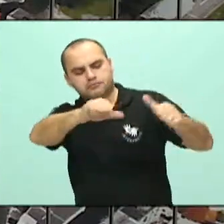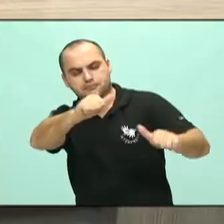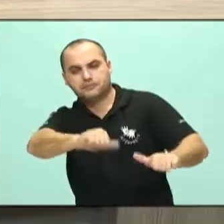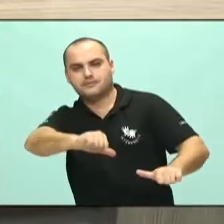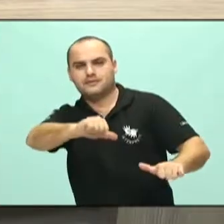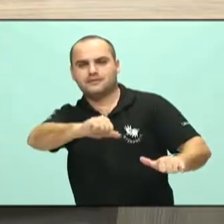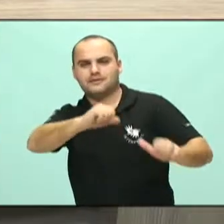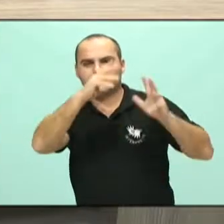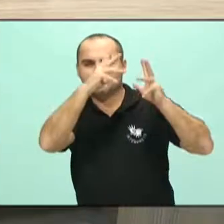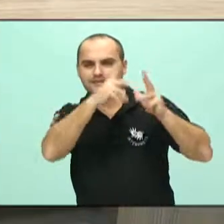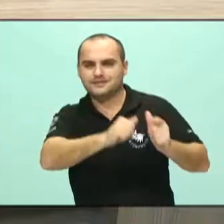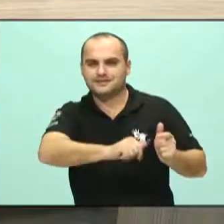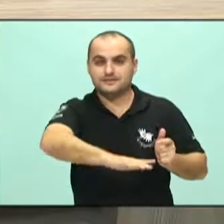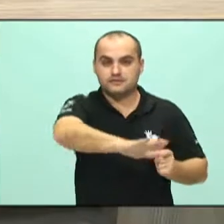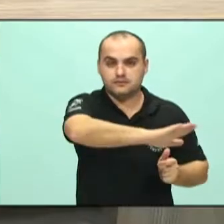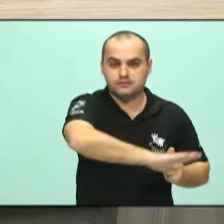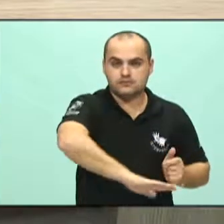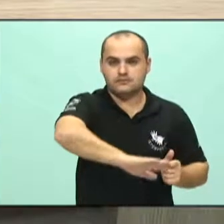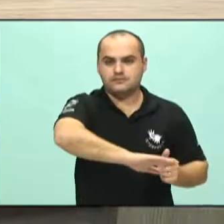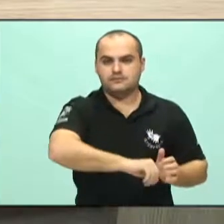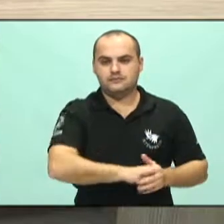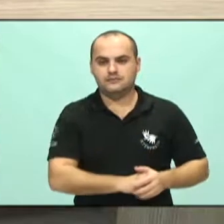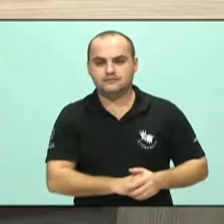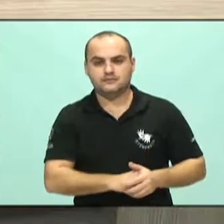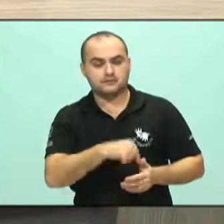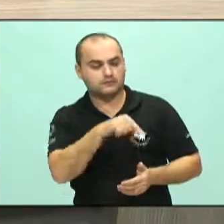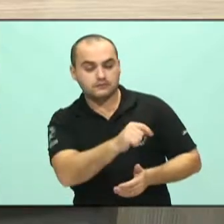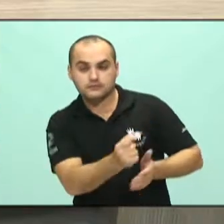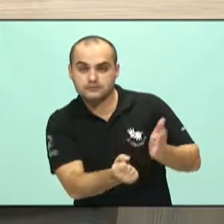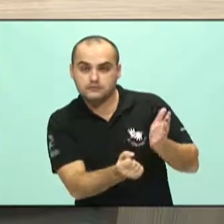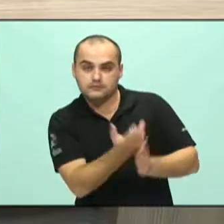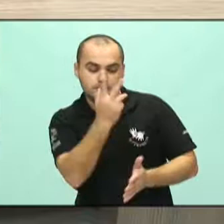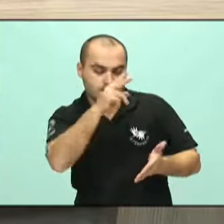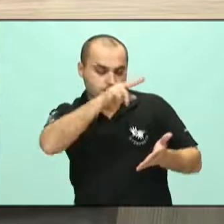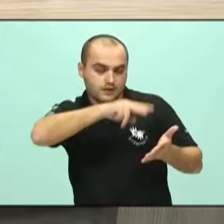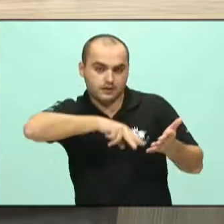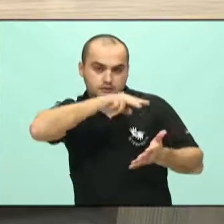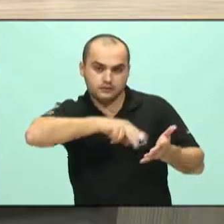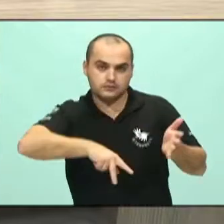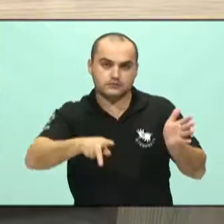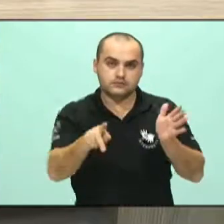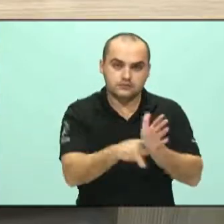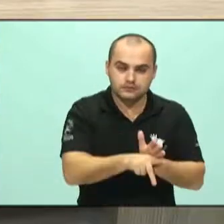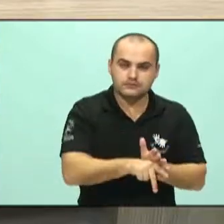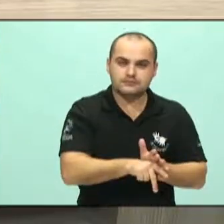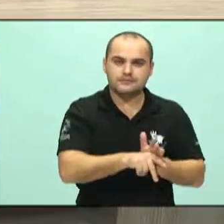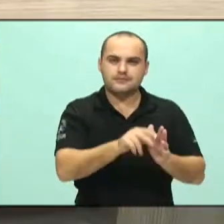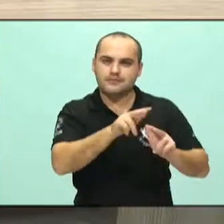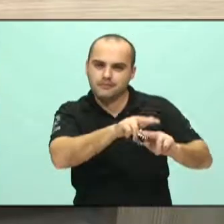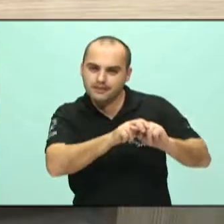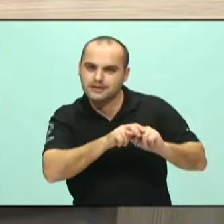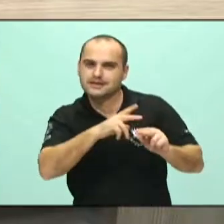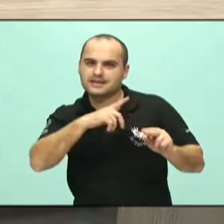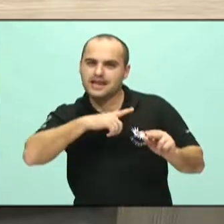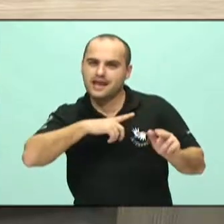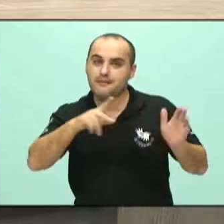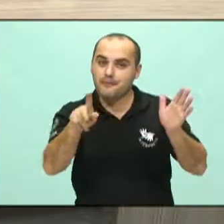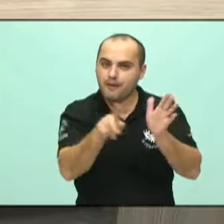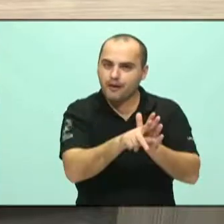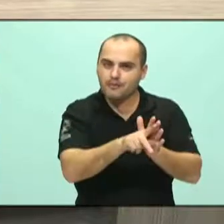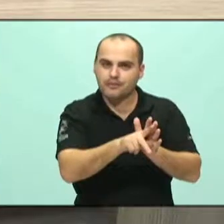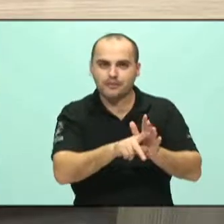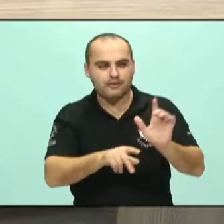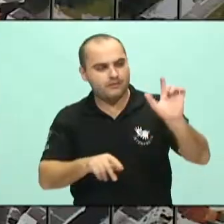fazer uma leitura daquele fato, não é? E aí surge então um contar do fato,